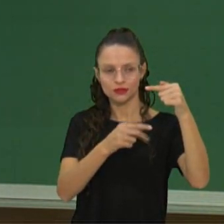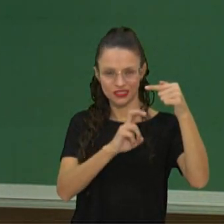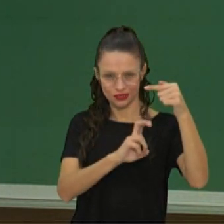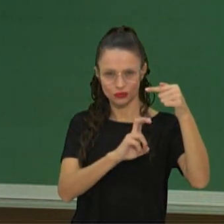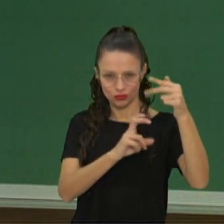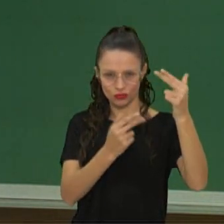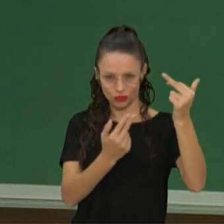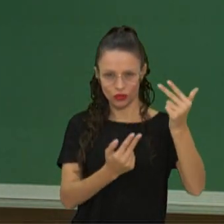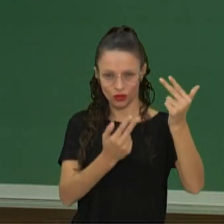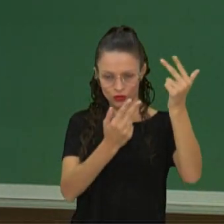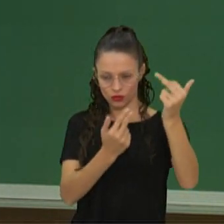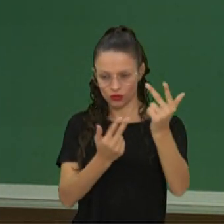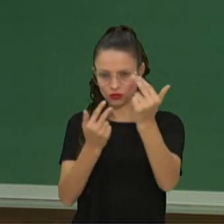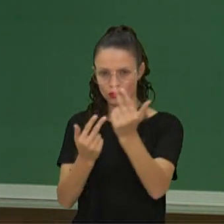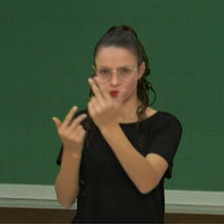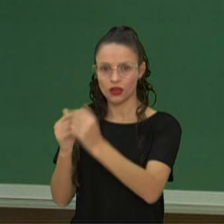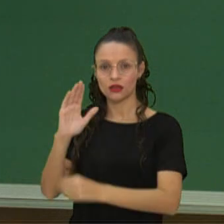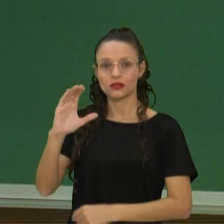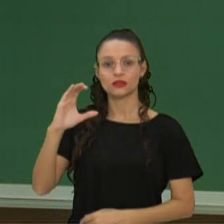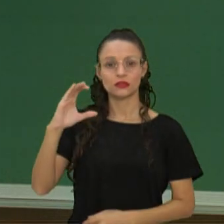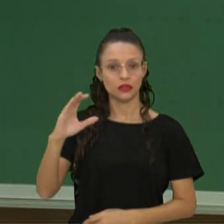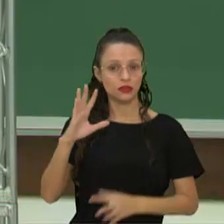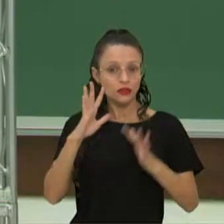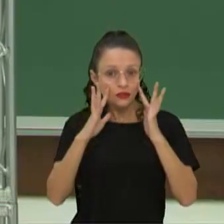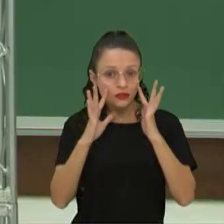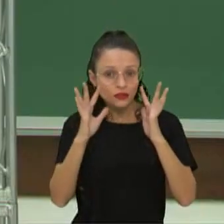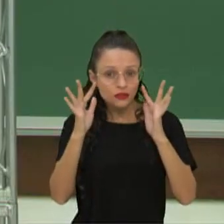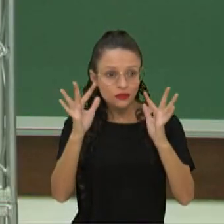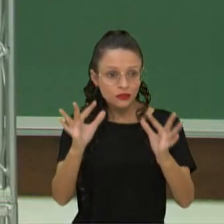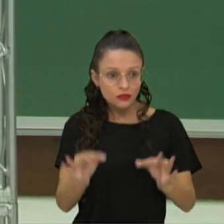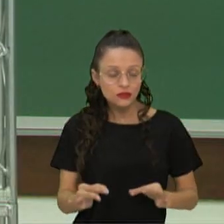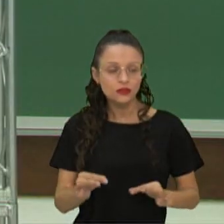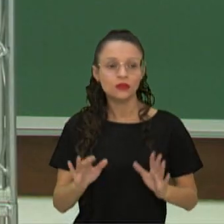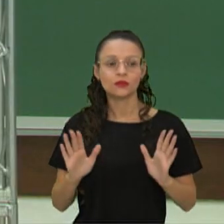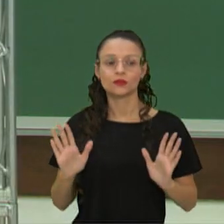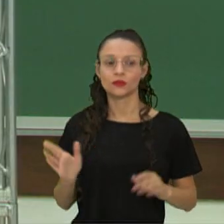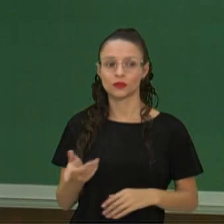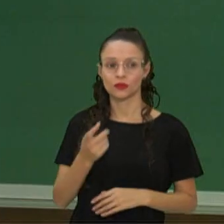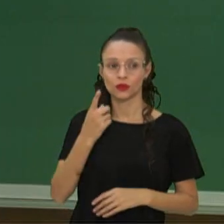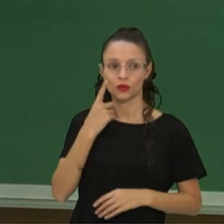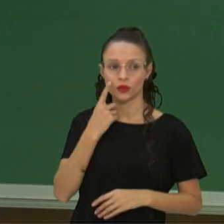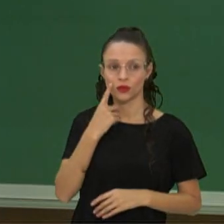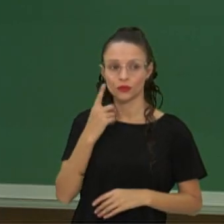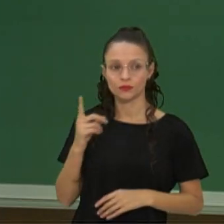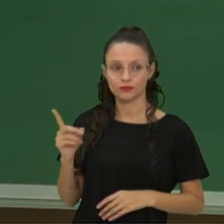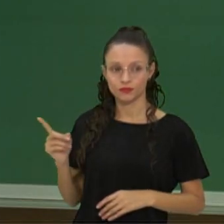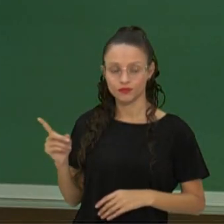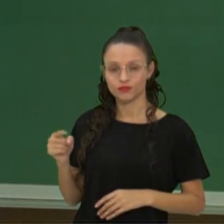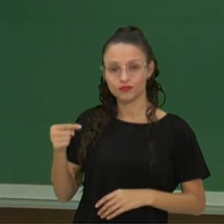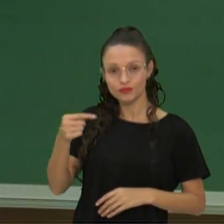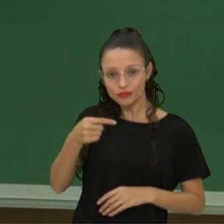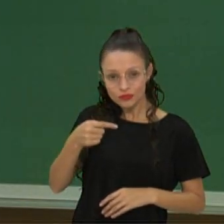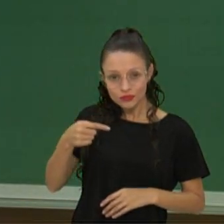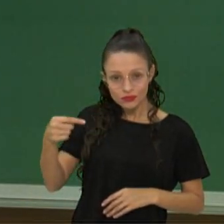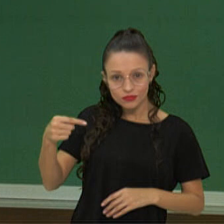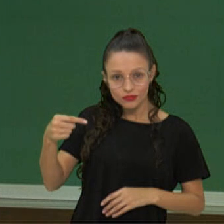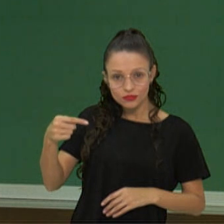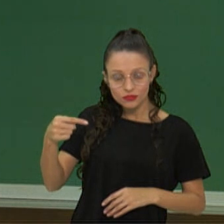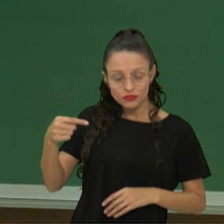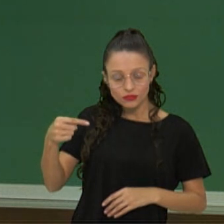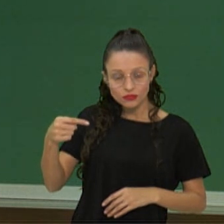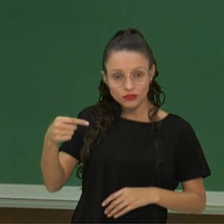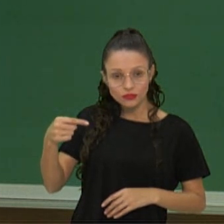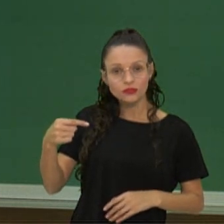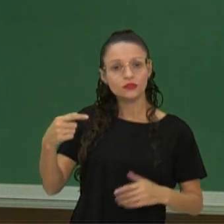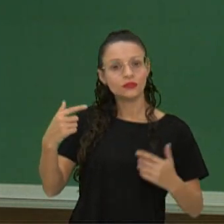ao cubo. Agora, no C é que eu tenho que prestar atenção. O que eu preciso prestar atenção no C? Como é menos C, eu tenho que